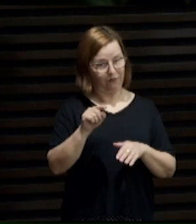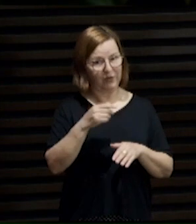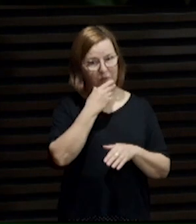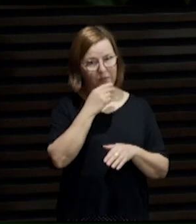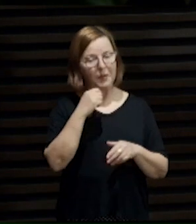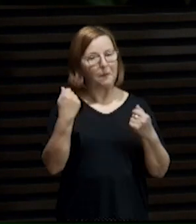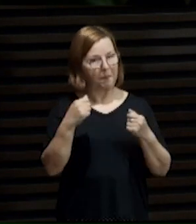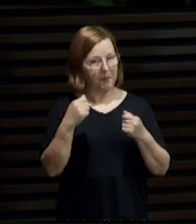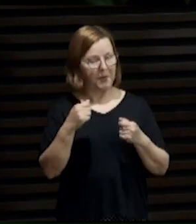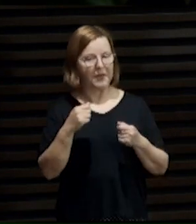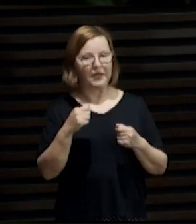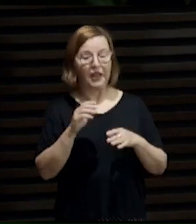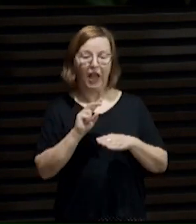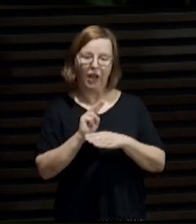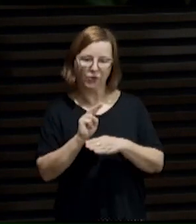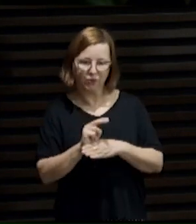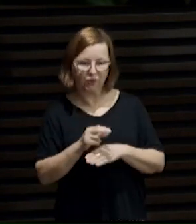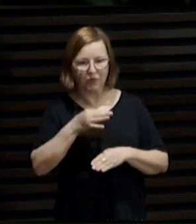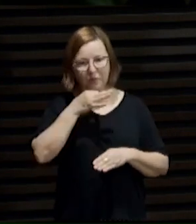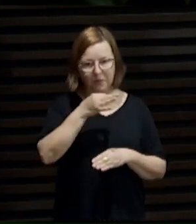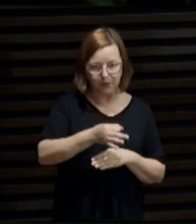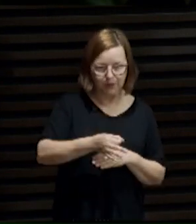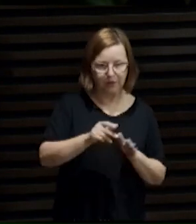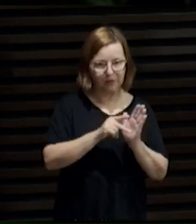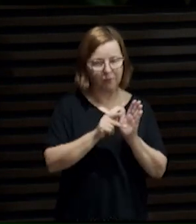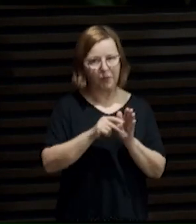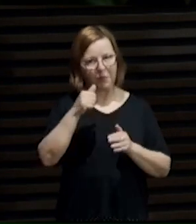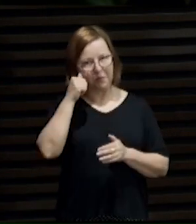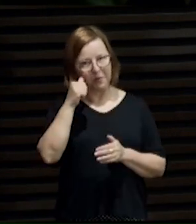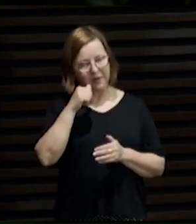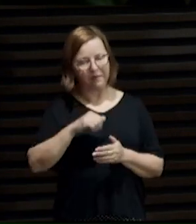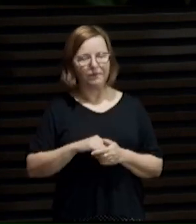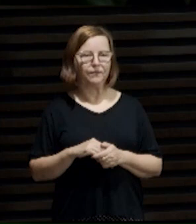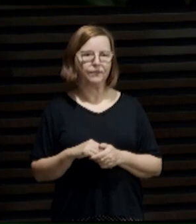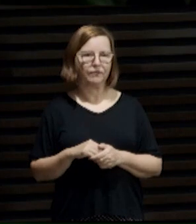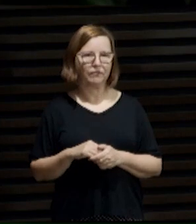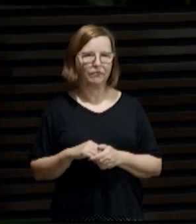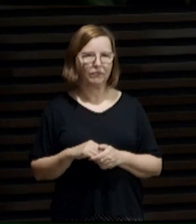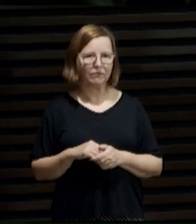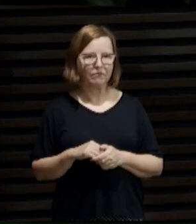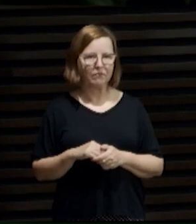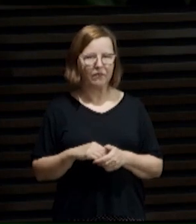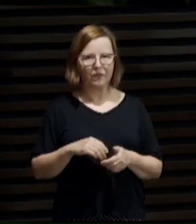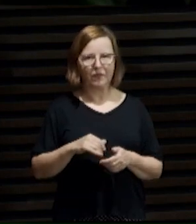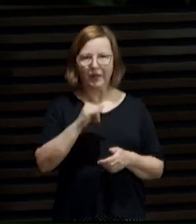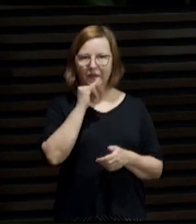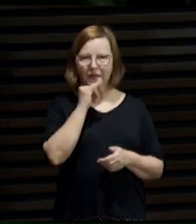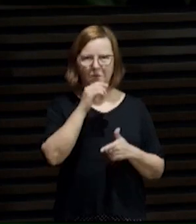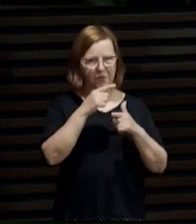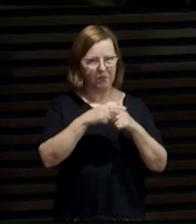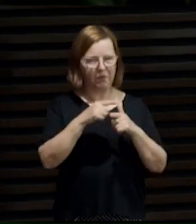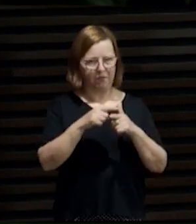da opinião dela, para você tomar a decisão. Mas nem sempre os problemas da nossa casa podem ser contados às